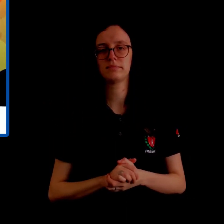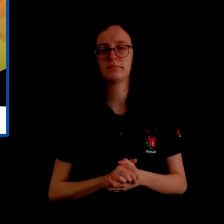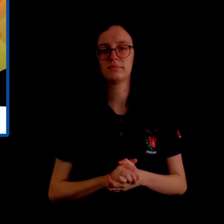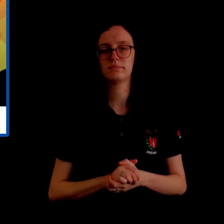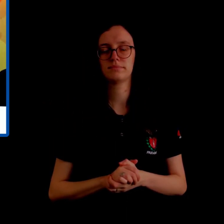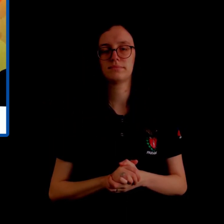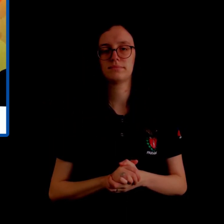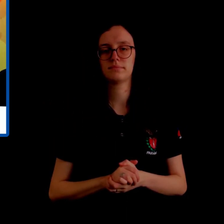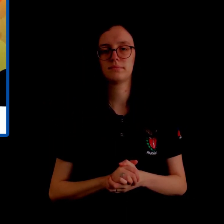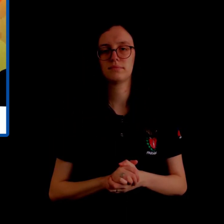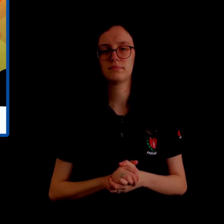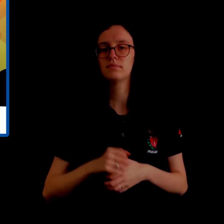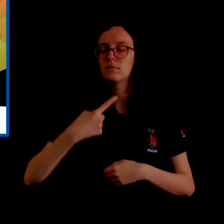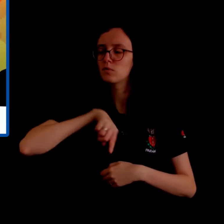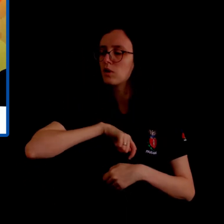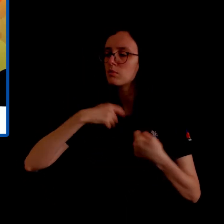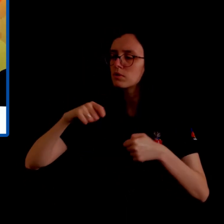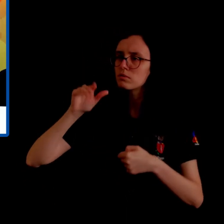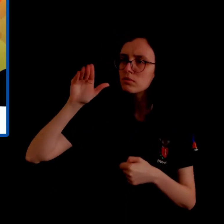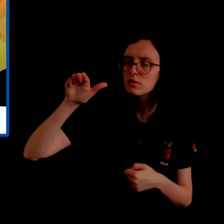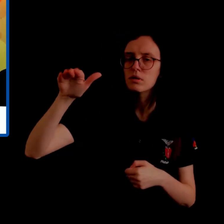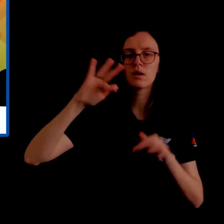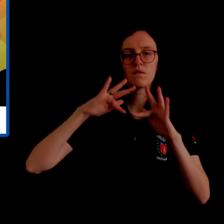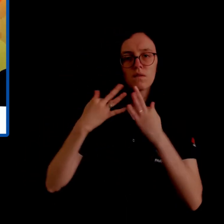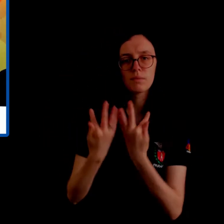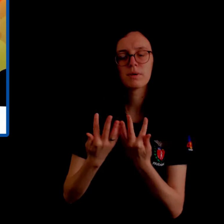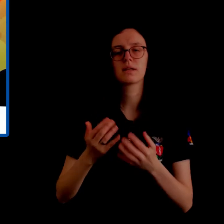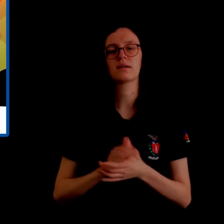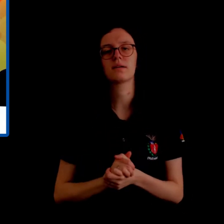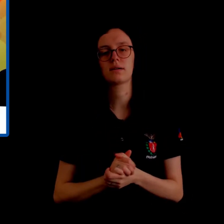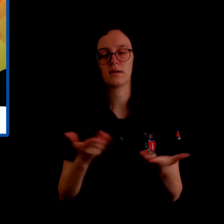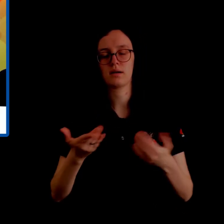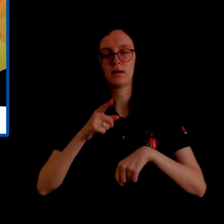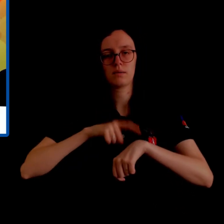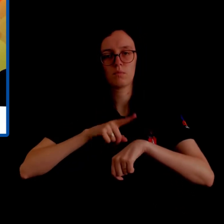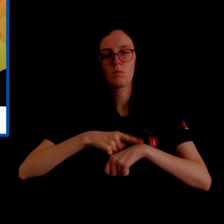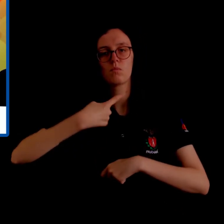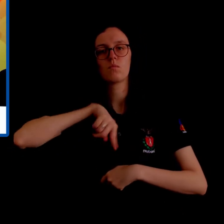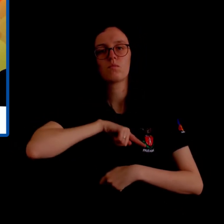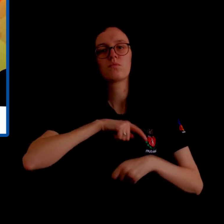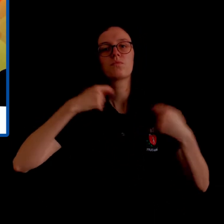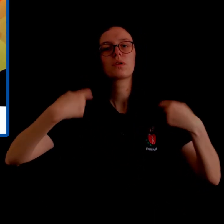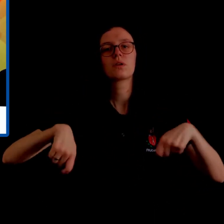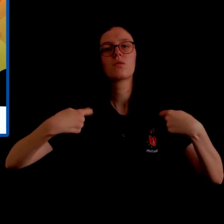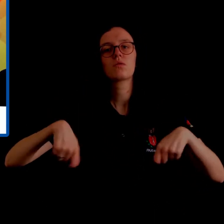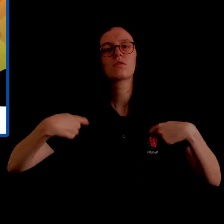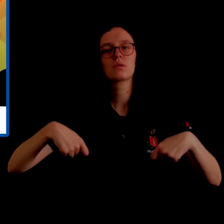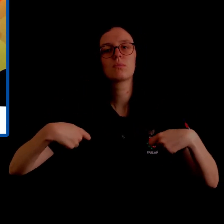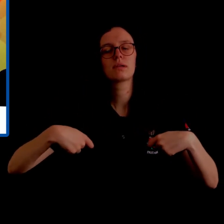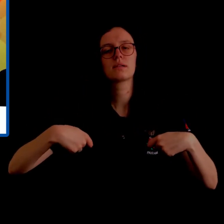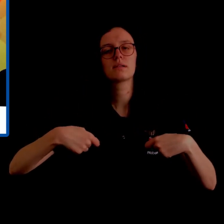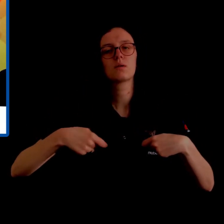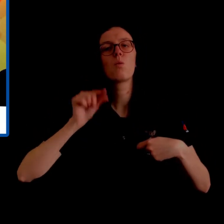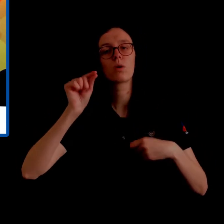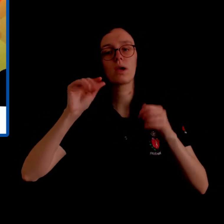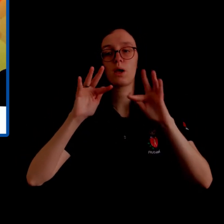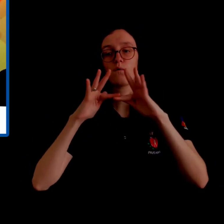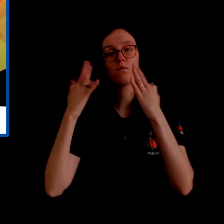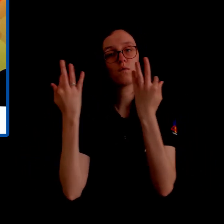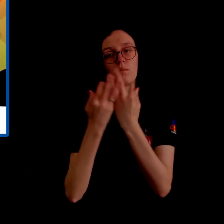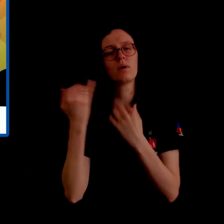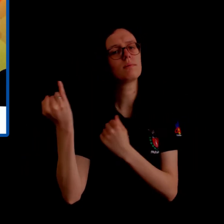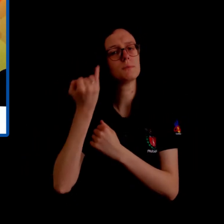Nós precisamos atacar a família. Tá? Nesse momento, nós precisamos que a família